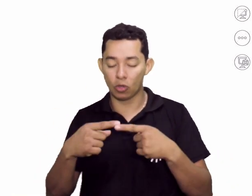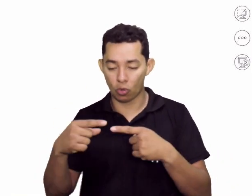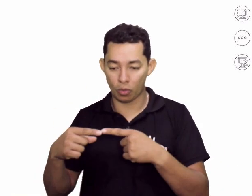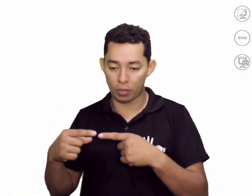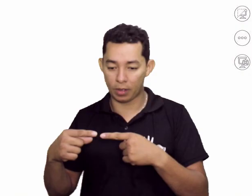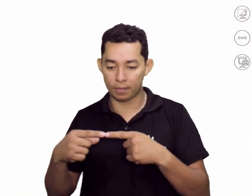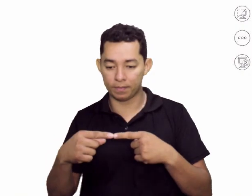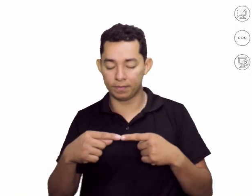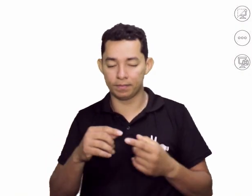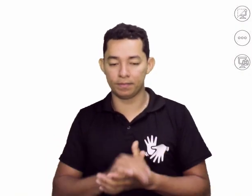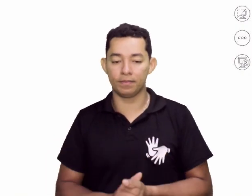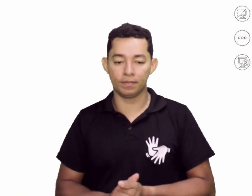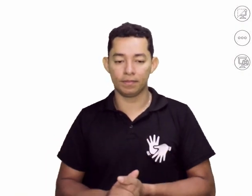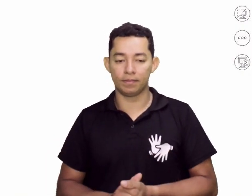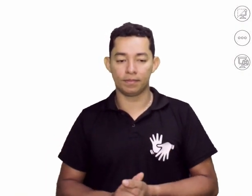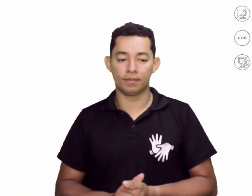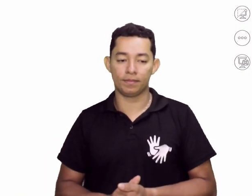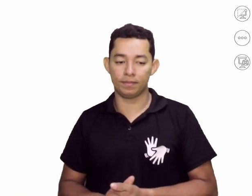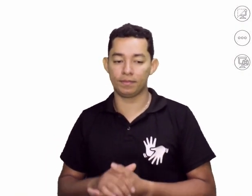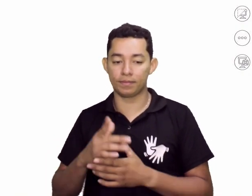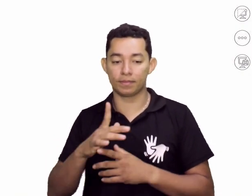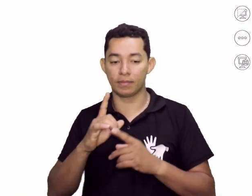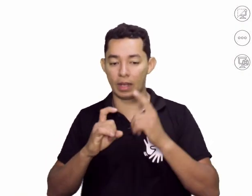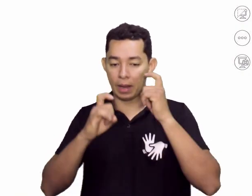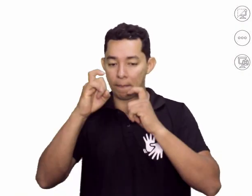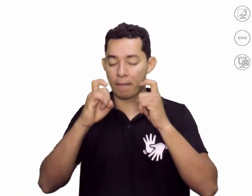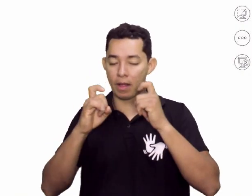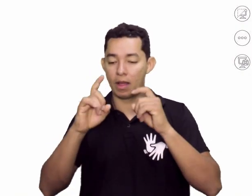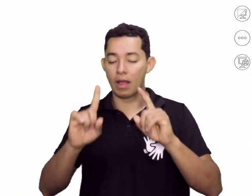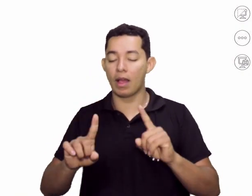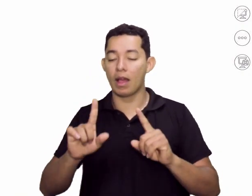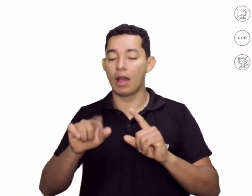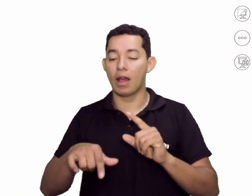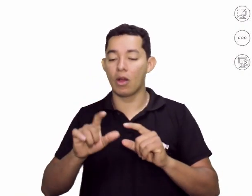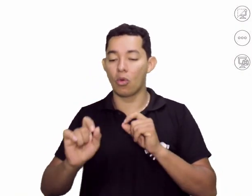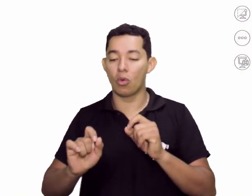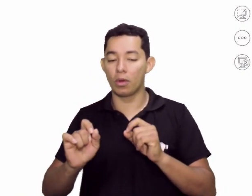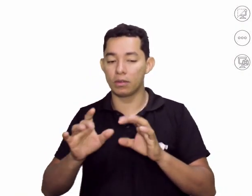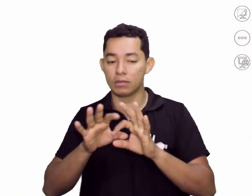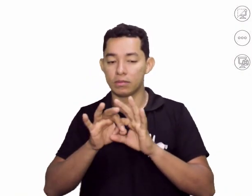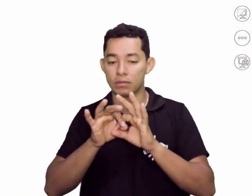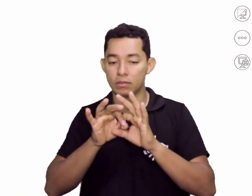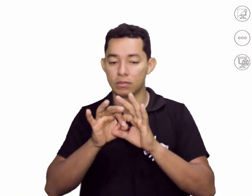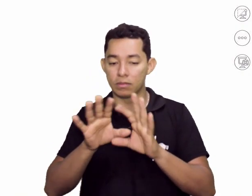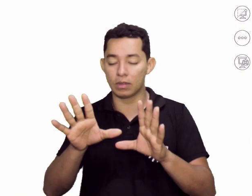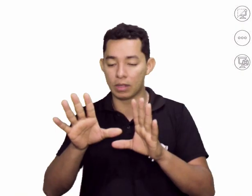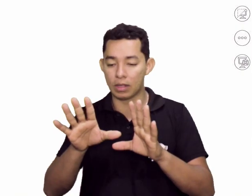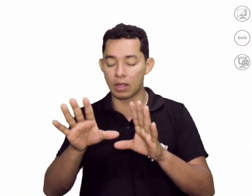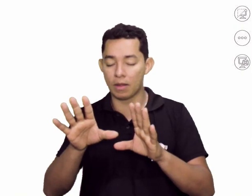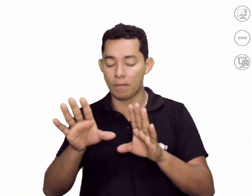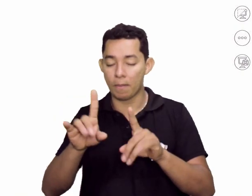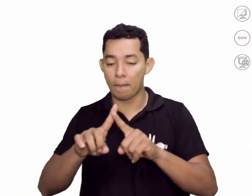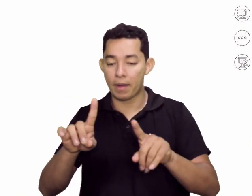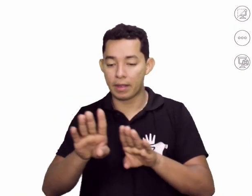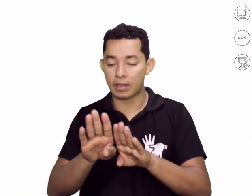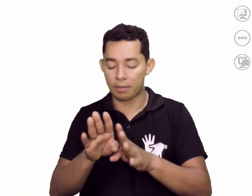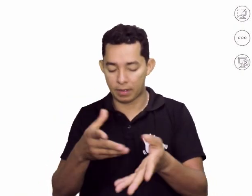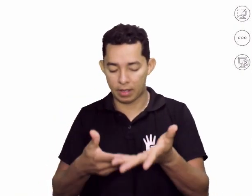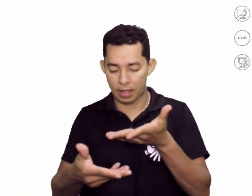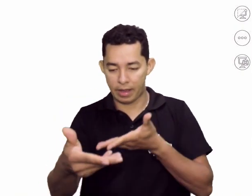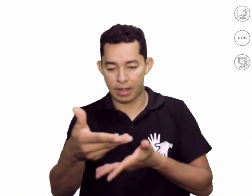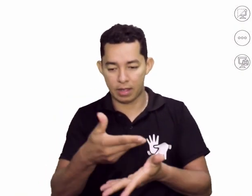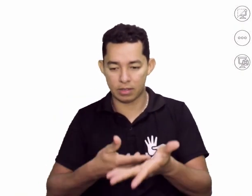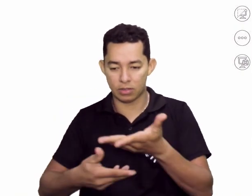está valendo, né? A preocupação é permitir e relacionar os movimentos de cada dança à vida do homem